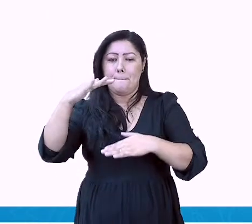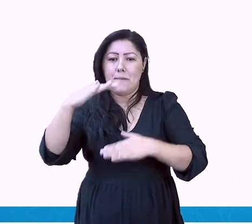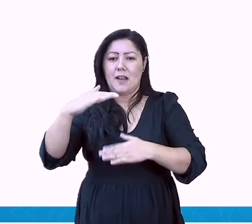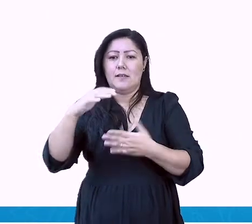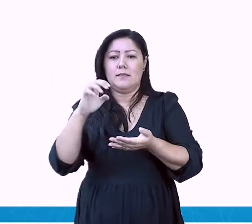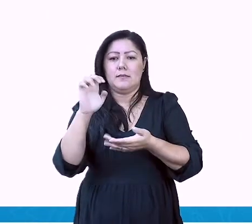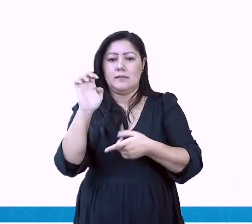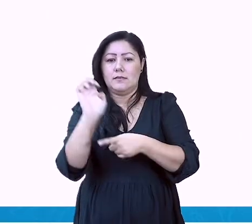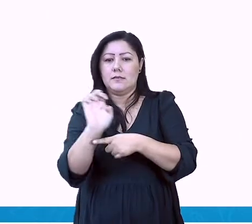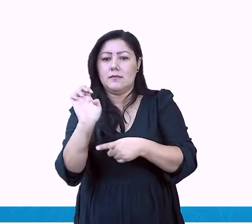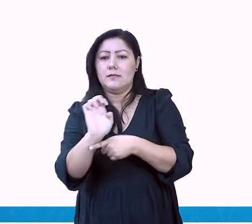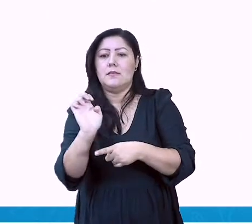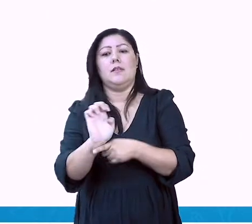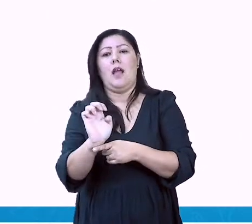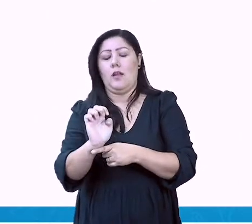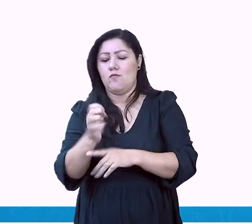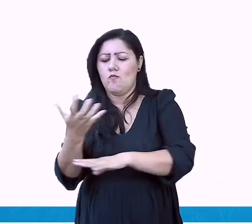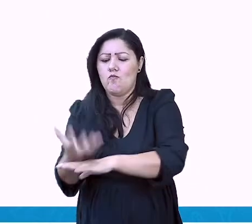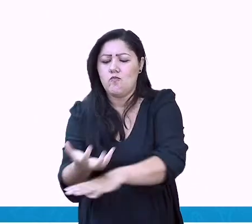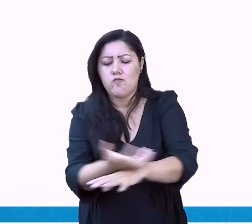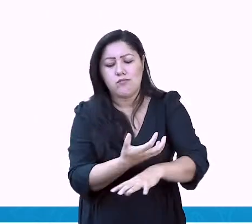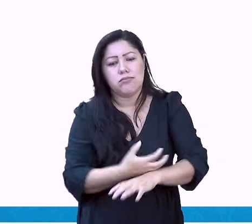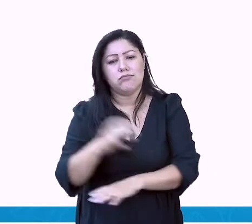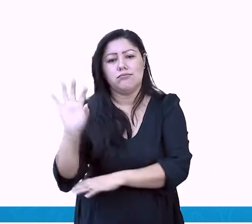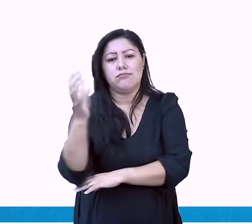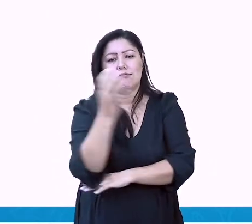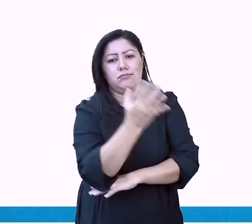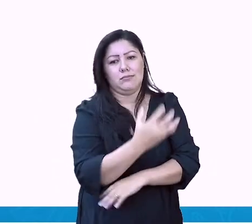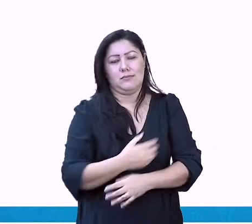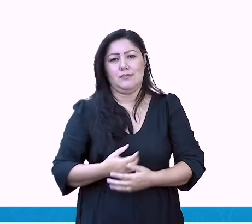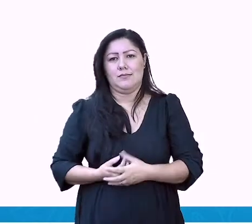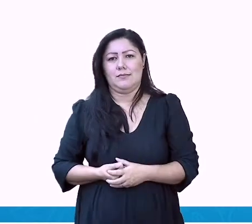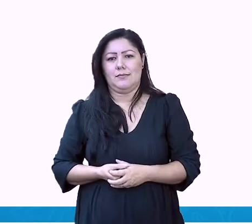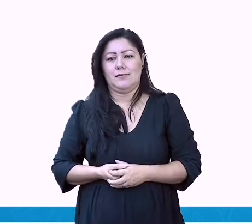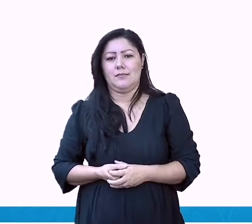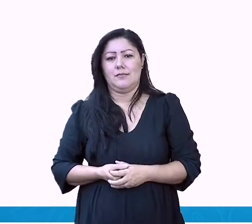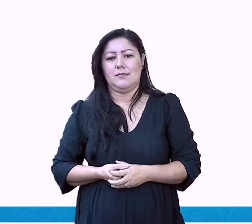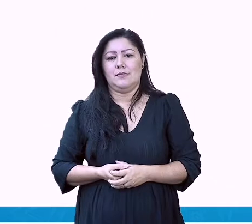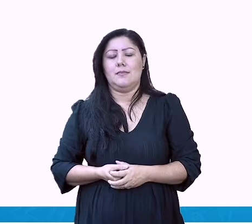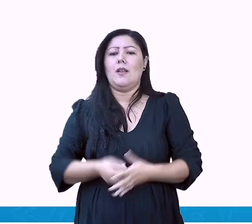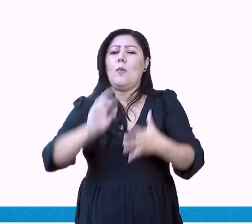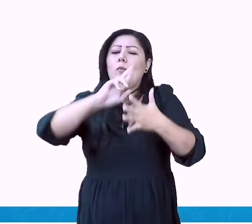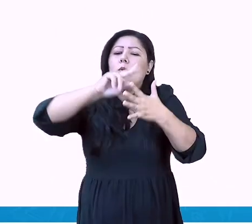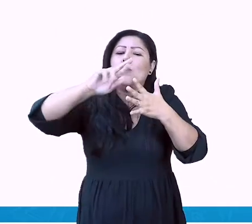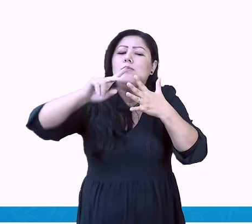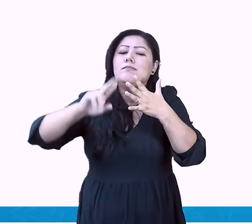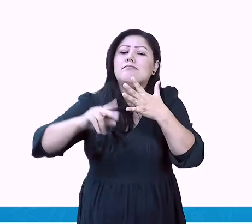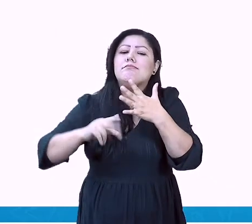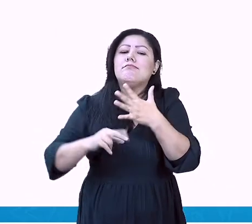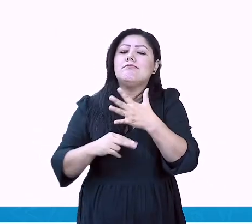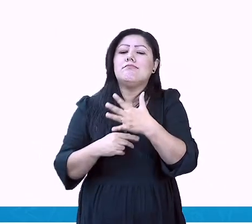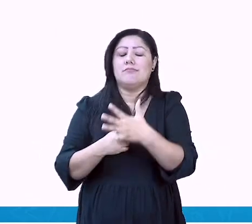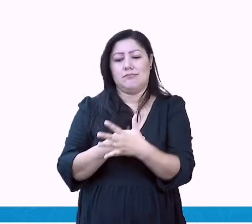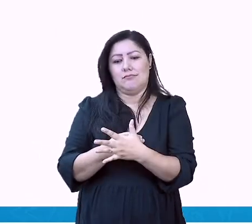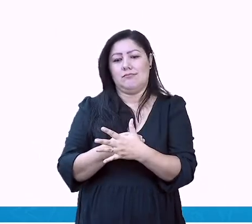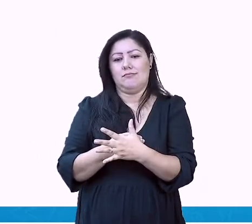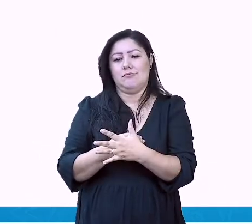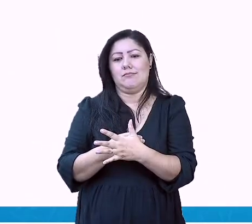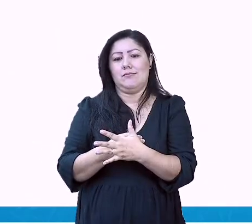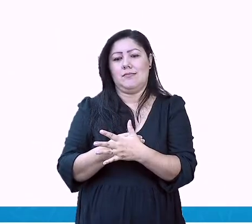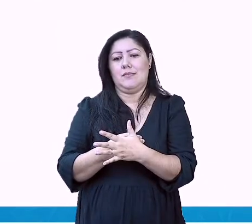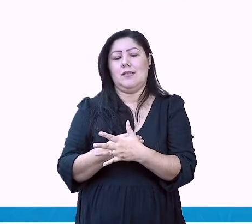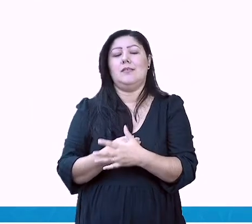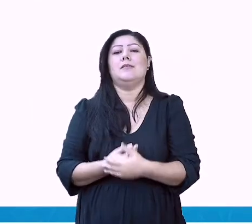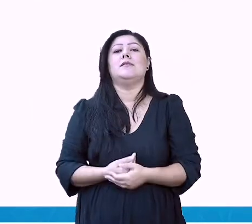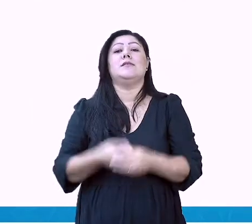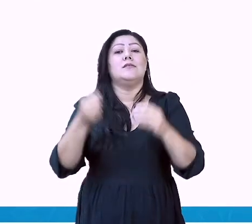vegetação, que é composta por uma variedade restrita.